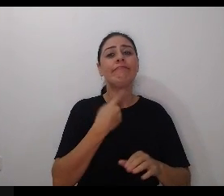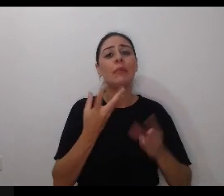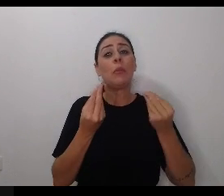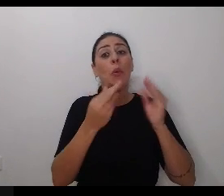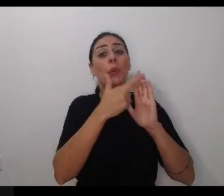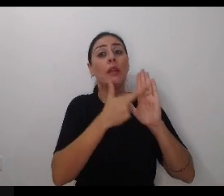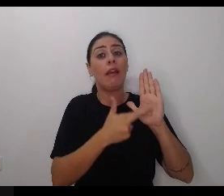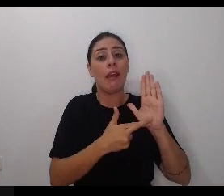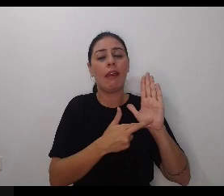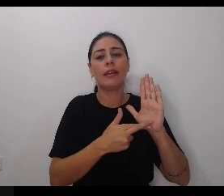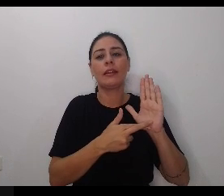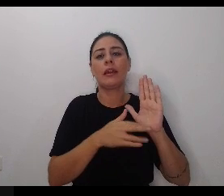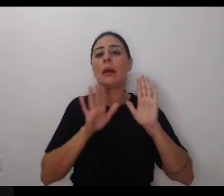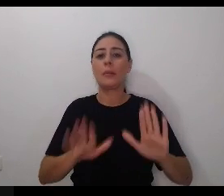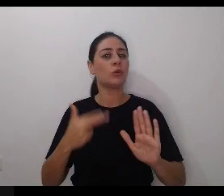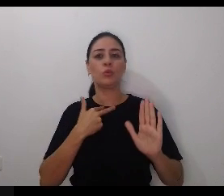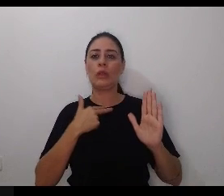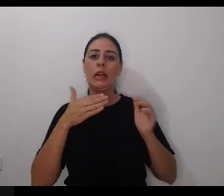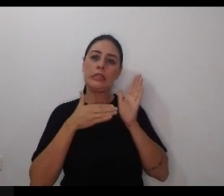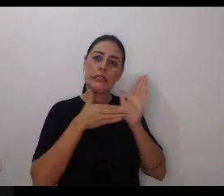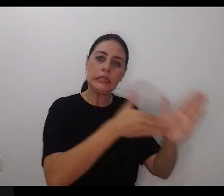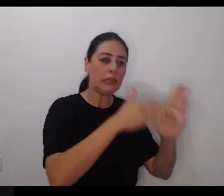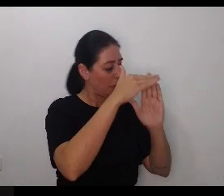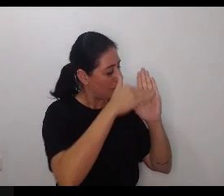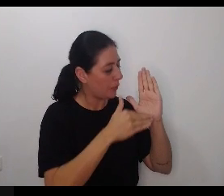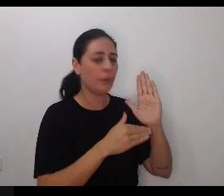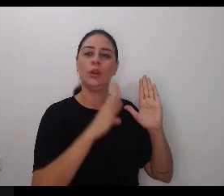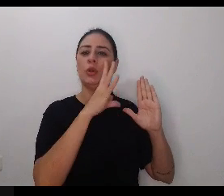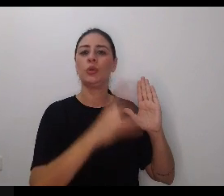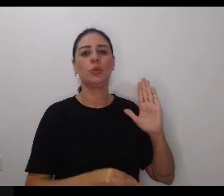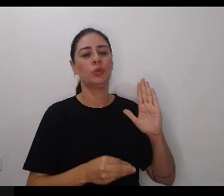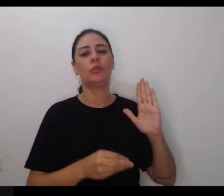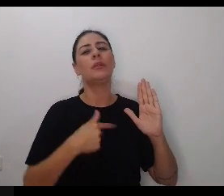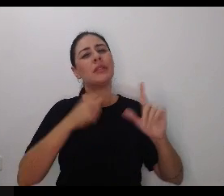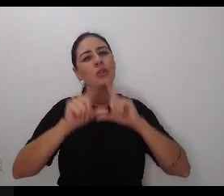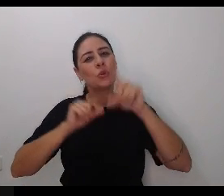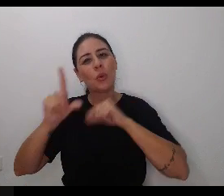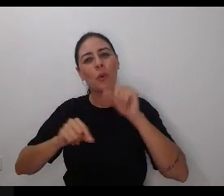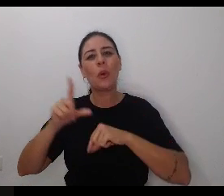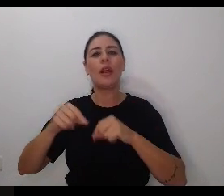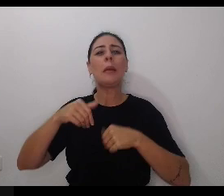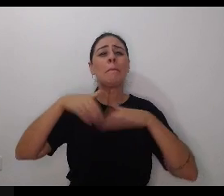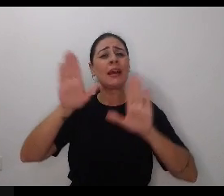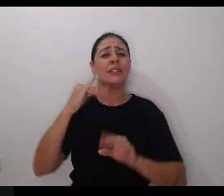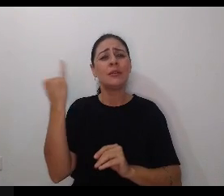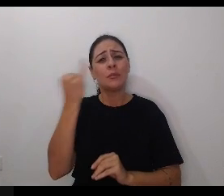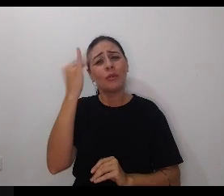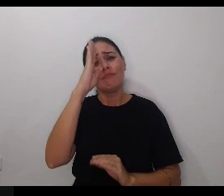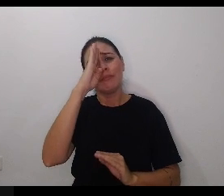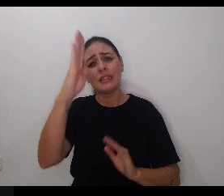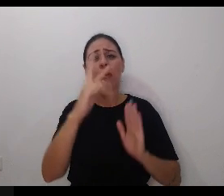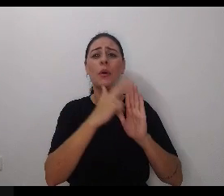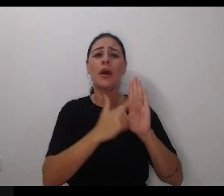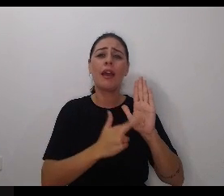e aí a gente precisa flexibilizar. Então, às vezes a gente quer colocar muitas regras, mas a gente não tem condições de seguir todas aquelas